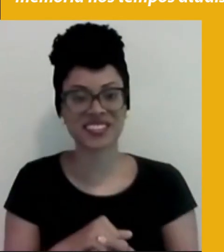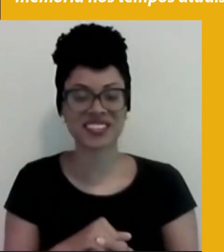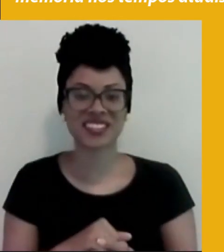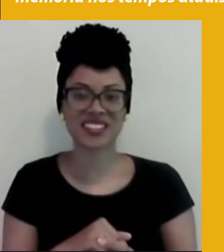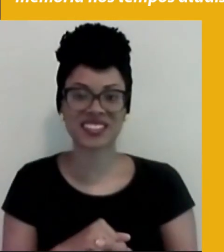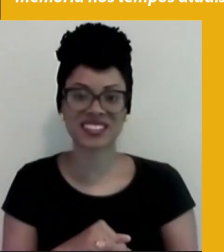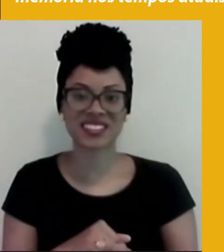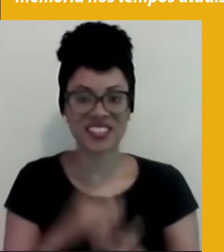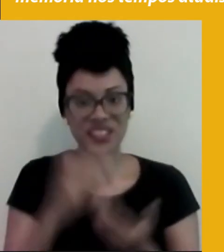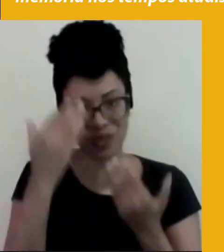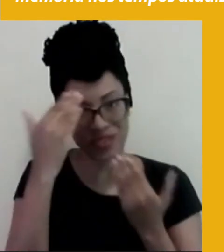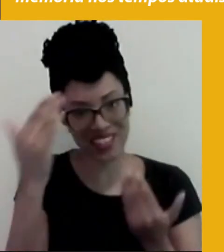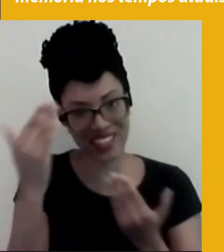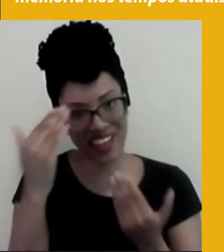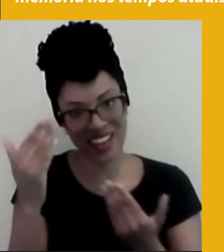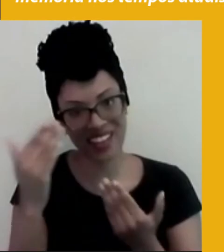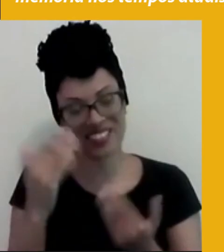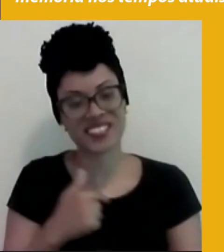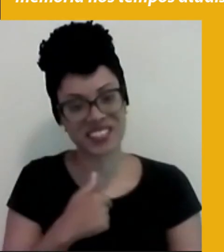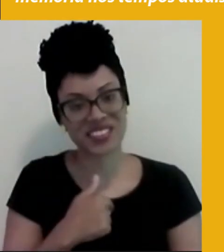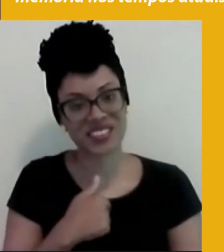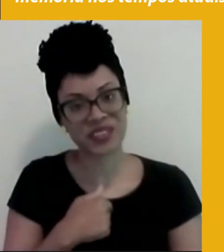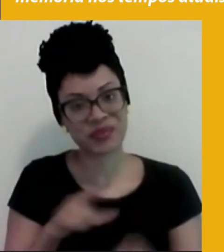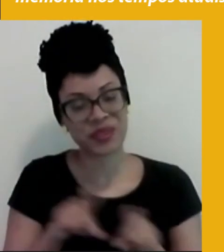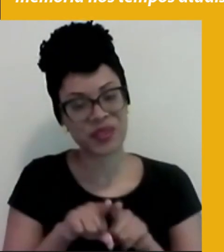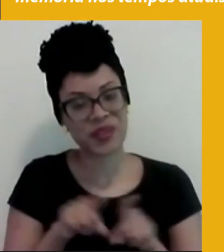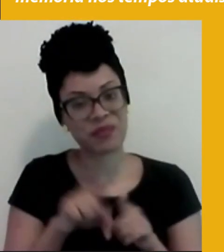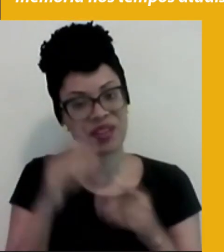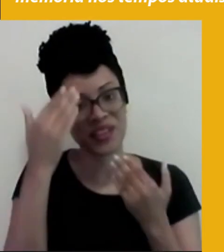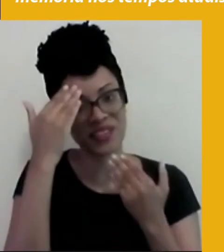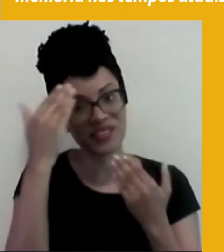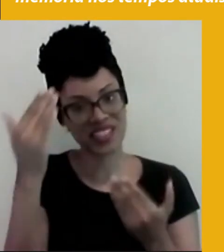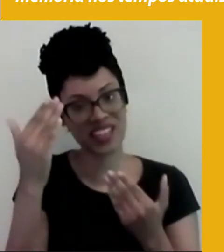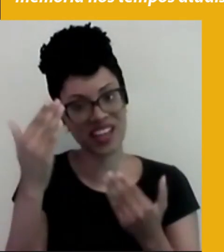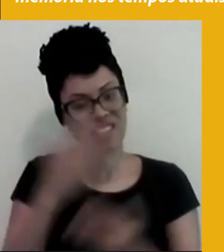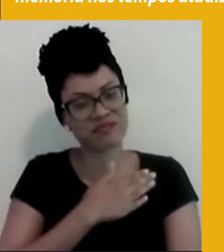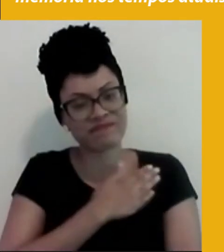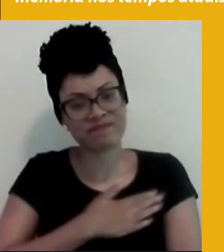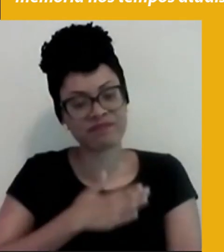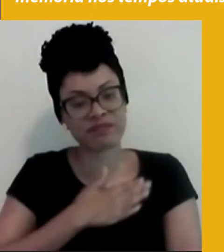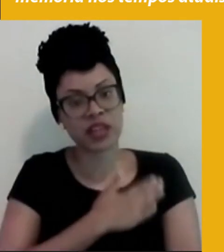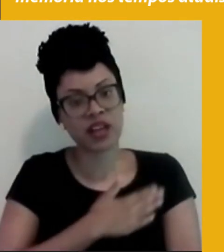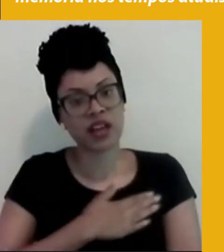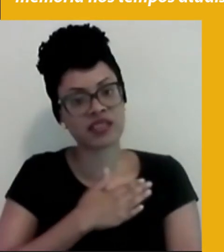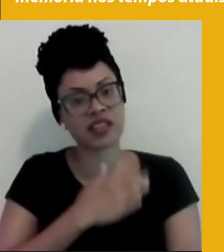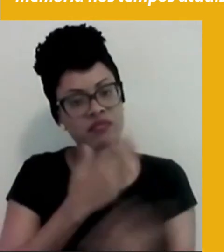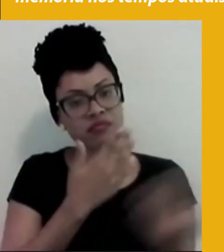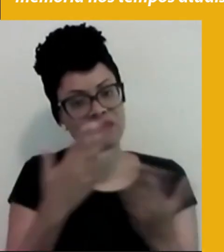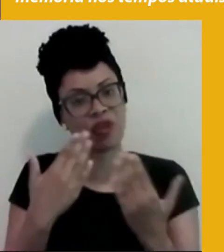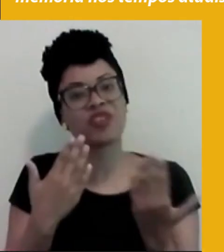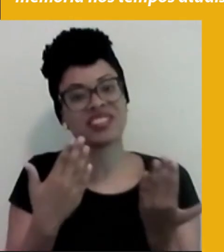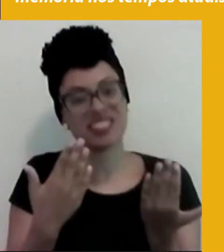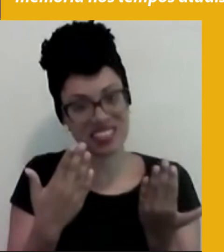Obrigado, Fernando. Obrigado, Cícero. Eu agradeço também. Foi uma honra ter conversado, ter dividido com o Sidarta essa